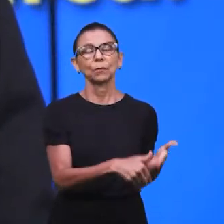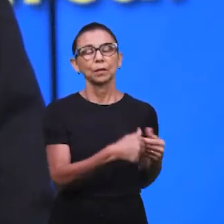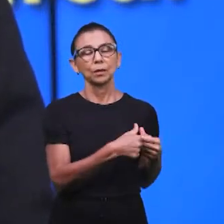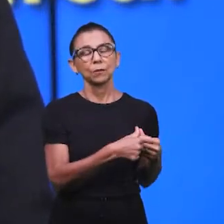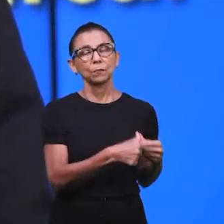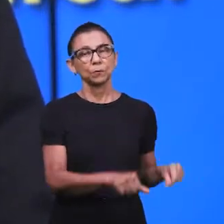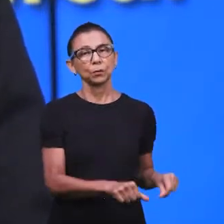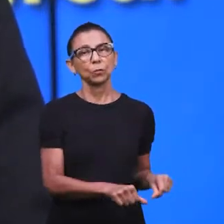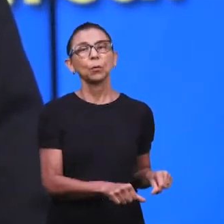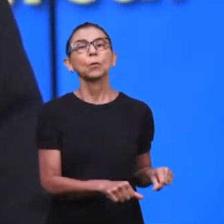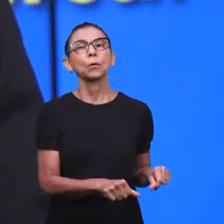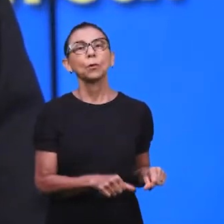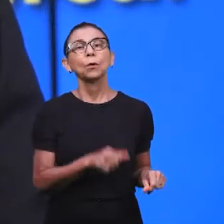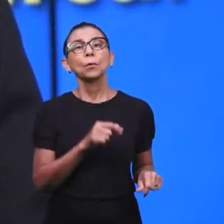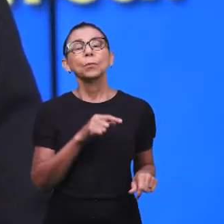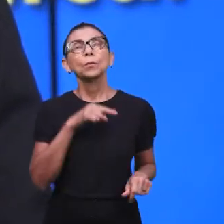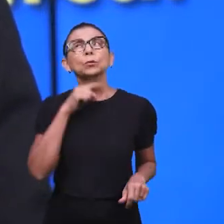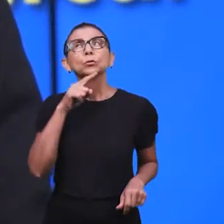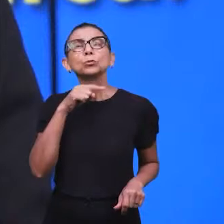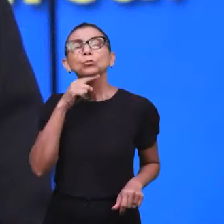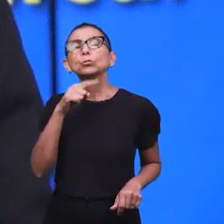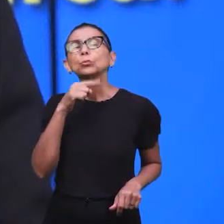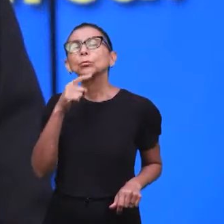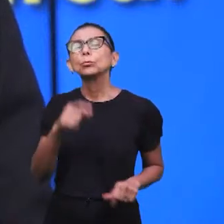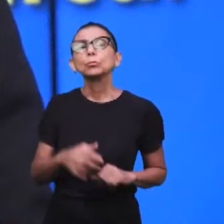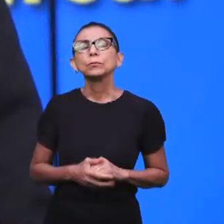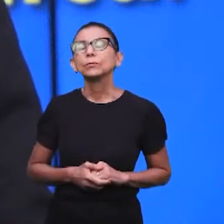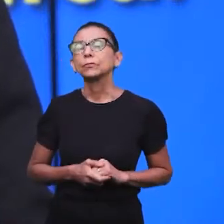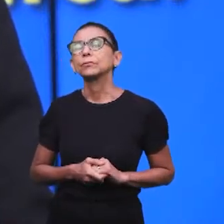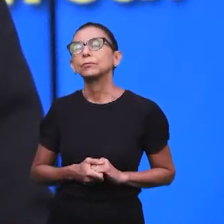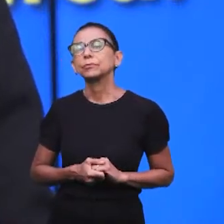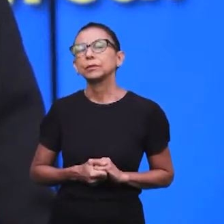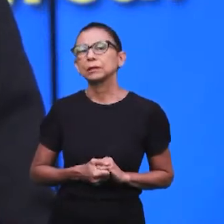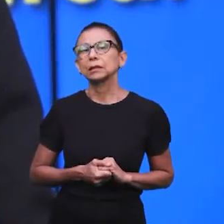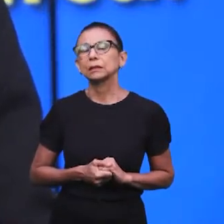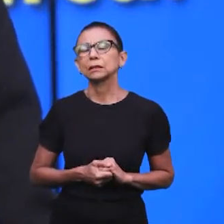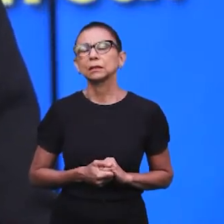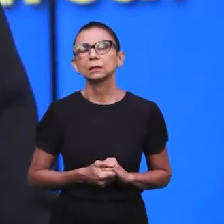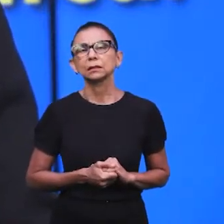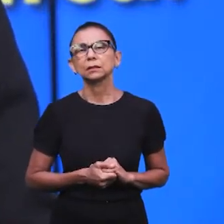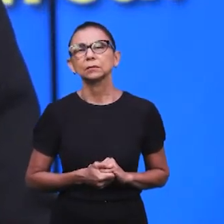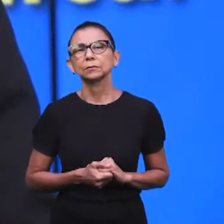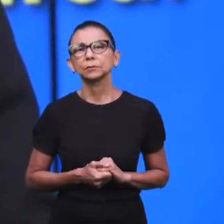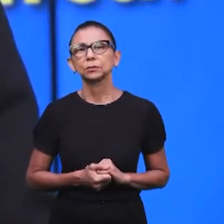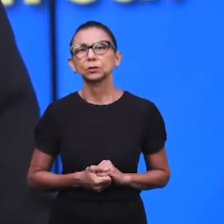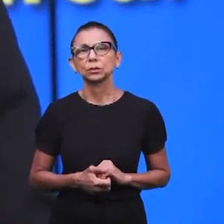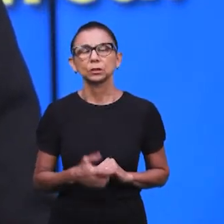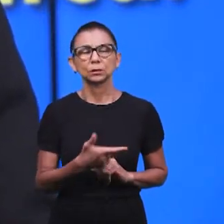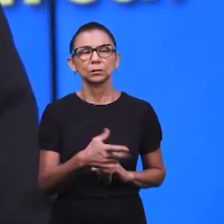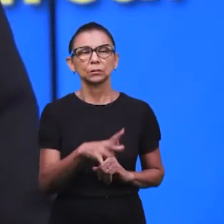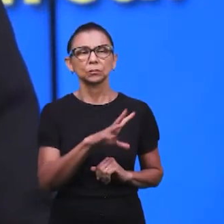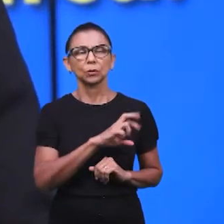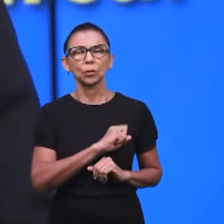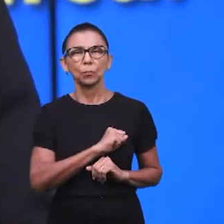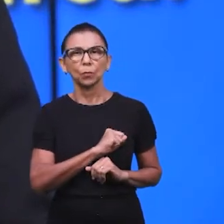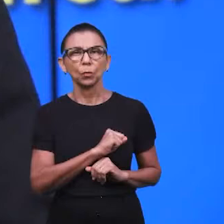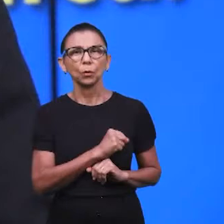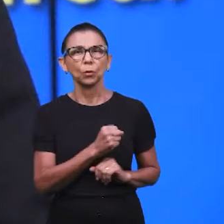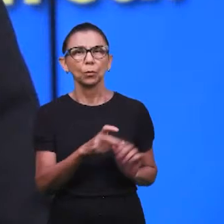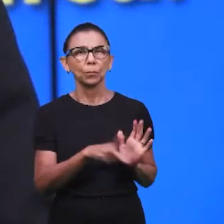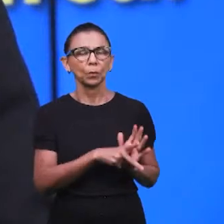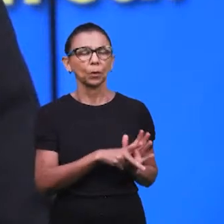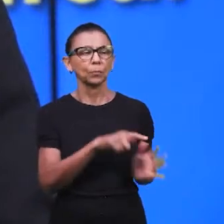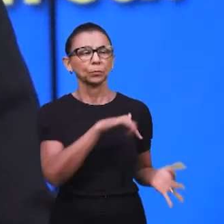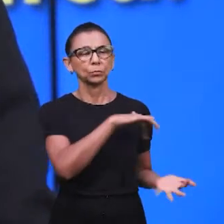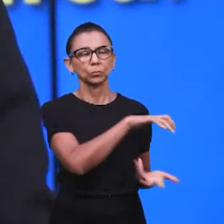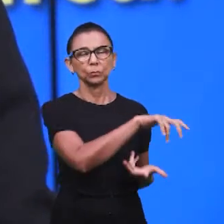foi questionada na questão do amado da nossa alma e o outro amado. O outro amado é aquele que o